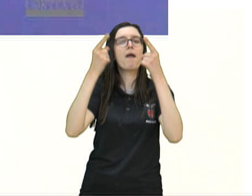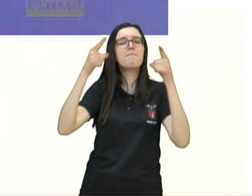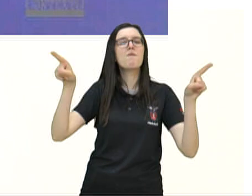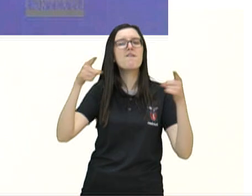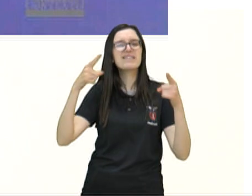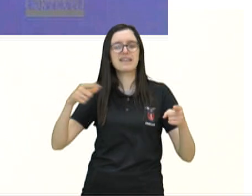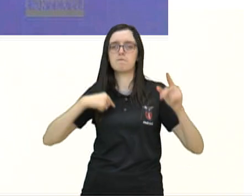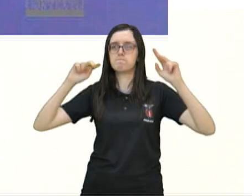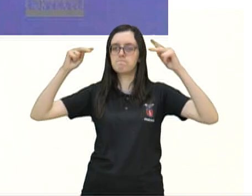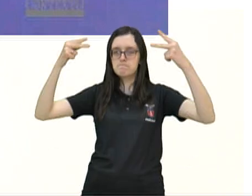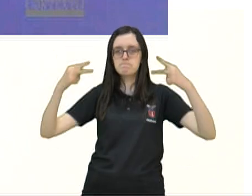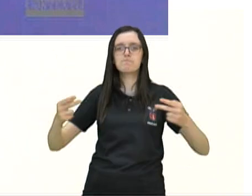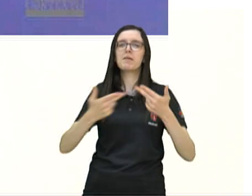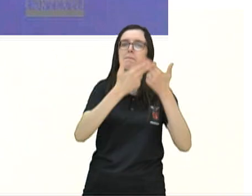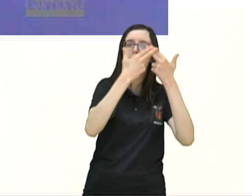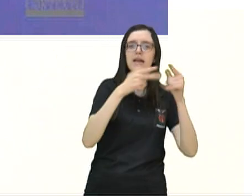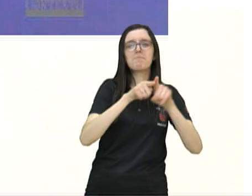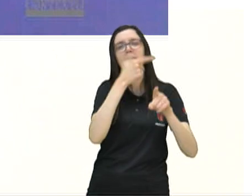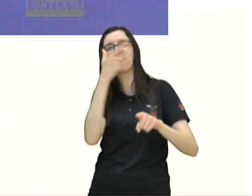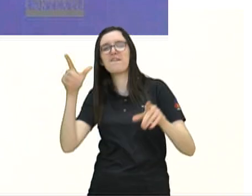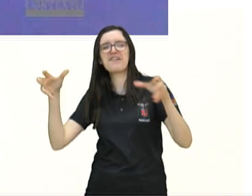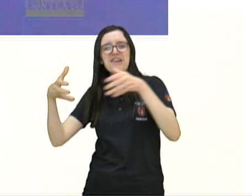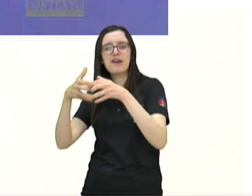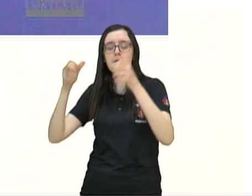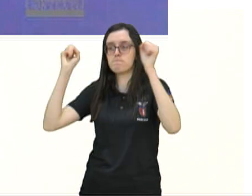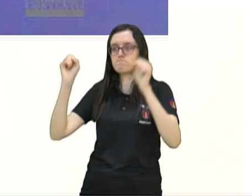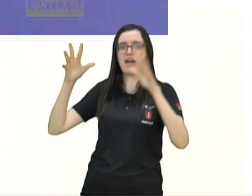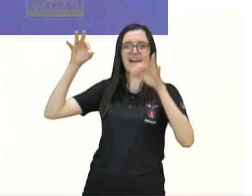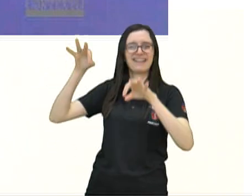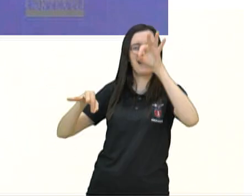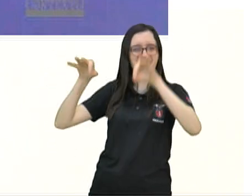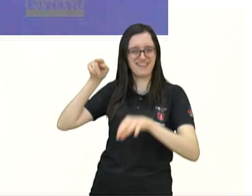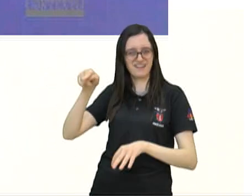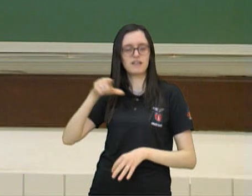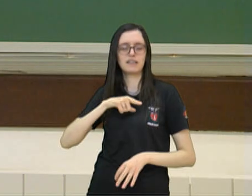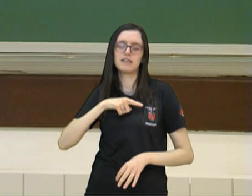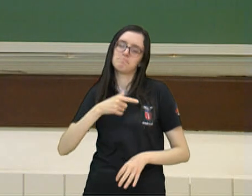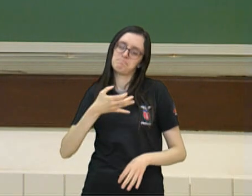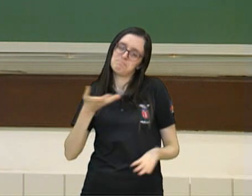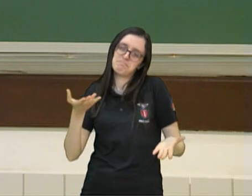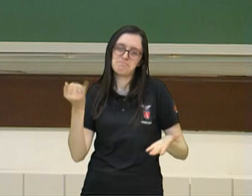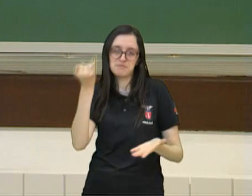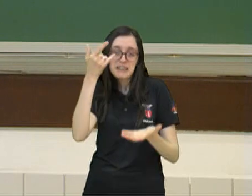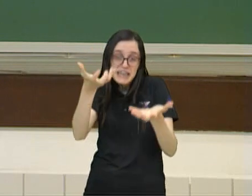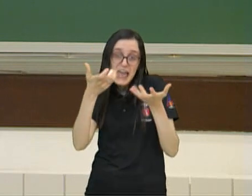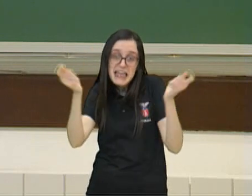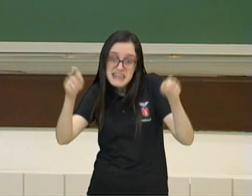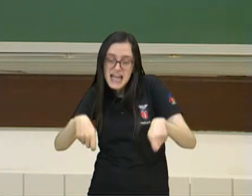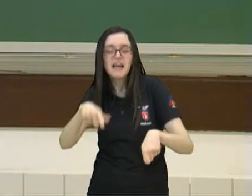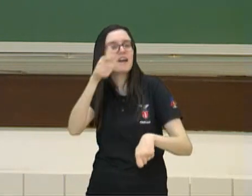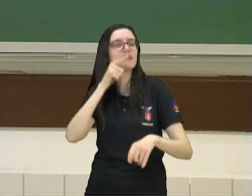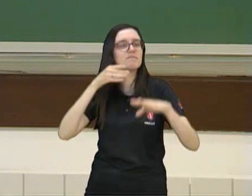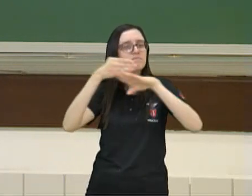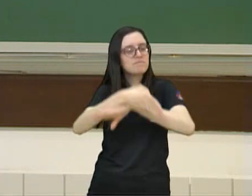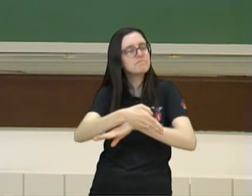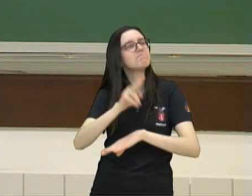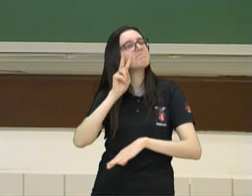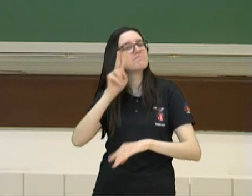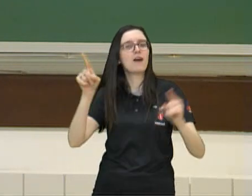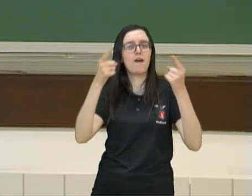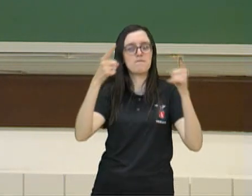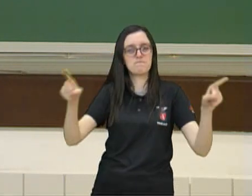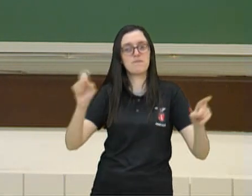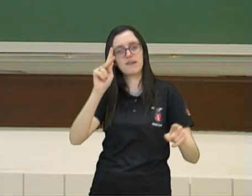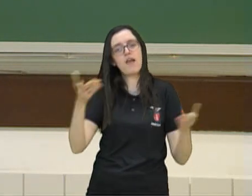eu trouxe, Paciência do Lenine e Zaluzejo do Teatro Mágico. Sugiro que, se vocês puderem, deem uma ouvida nessas